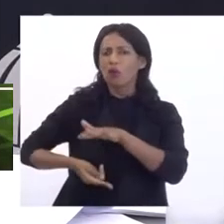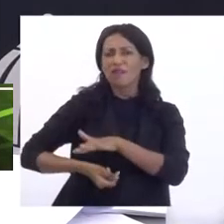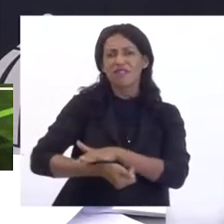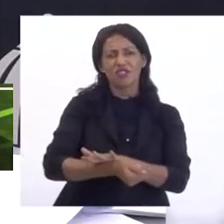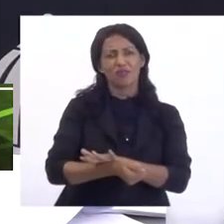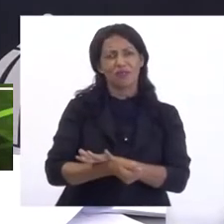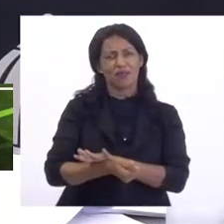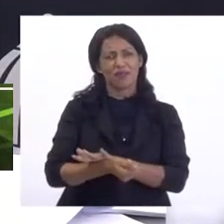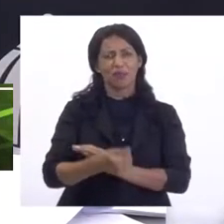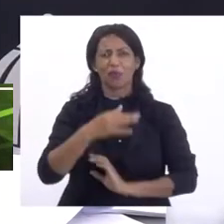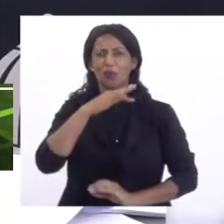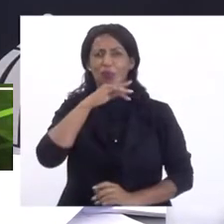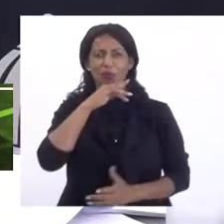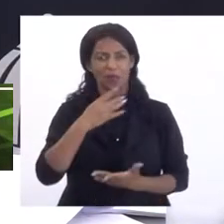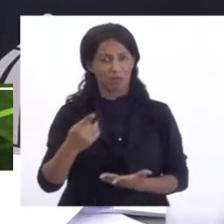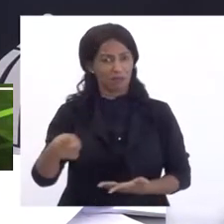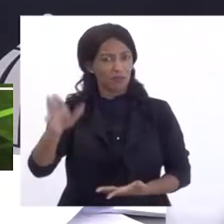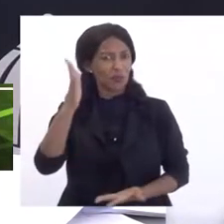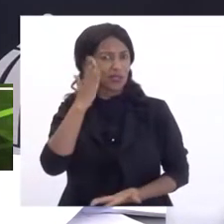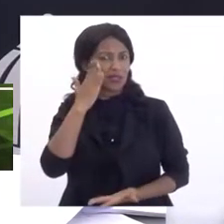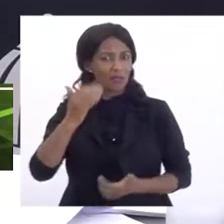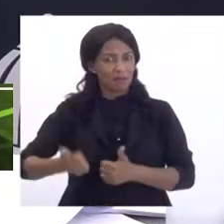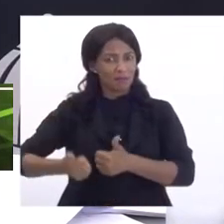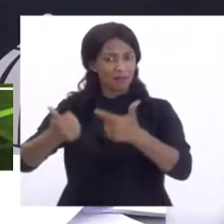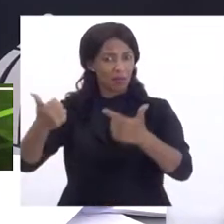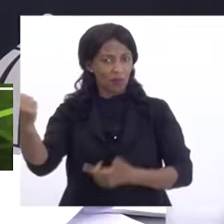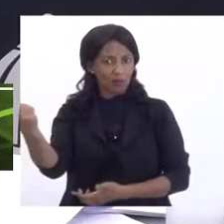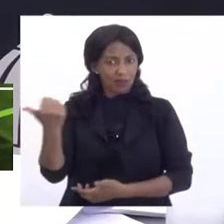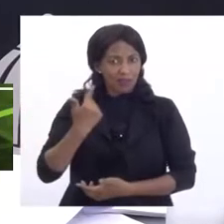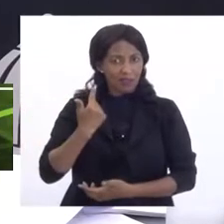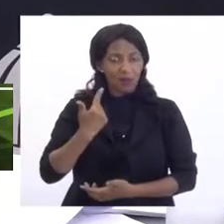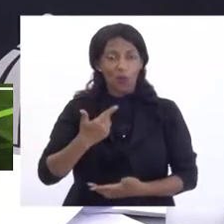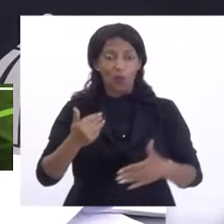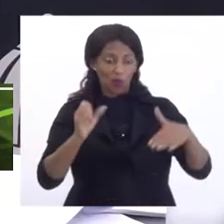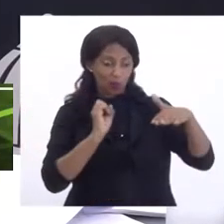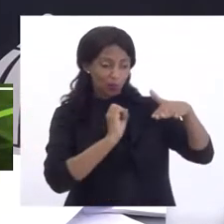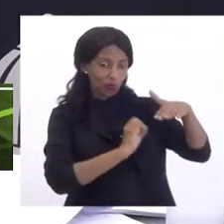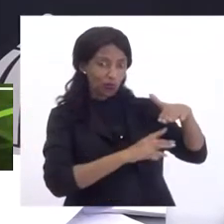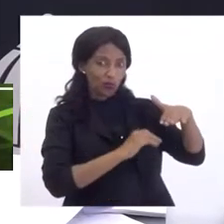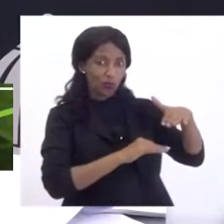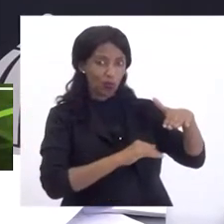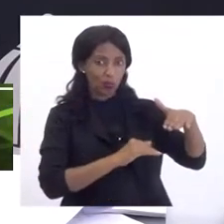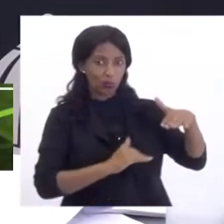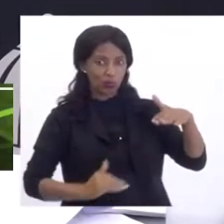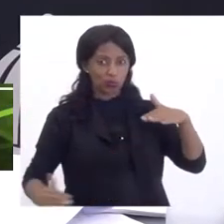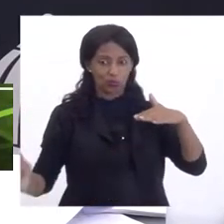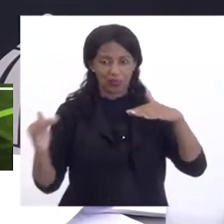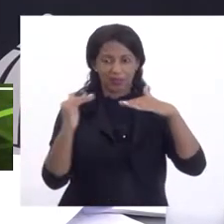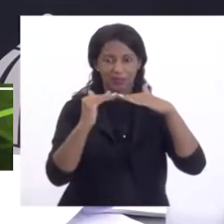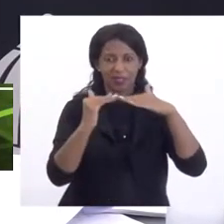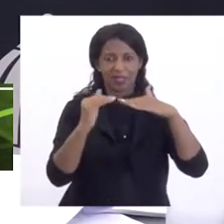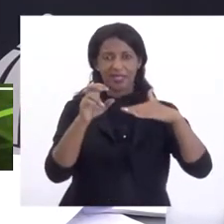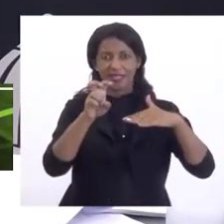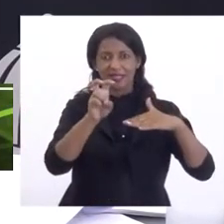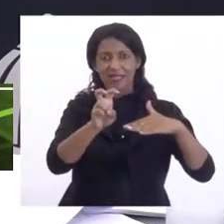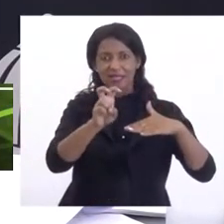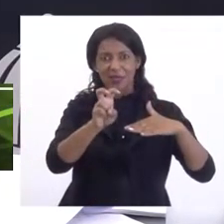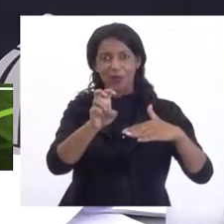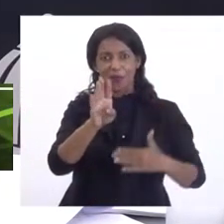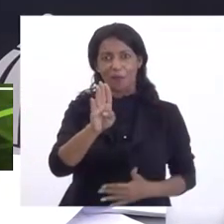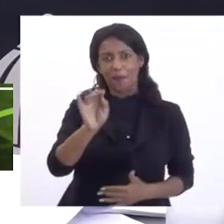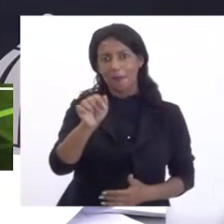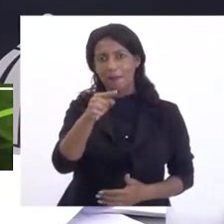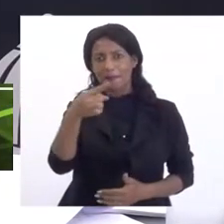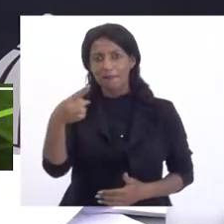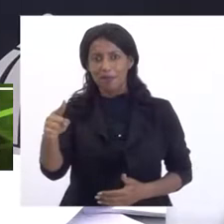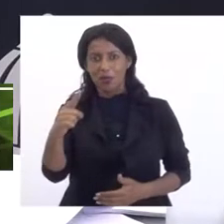O senhor sabe melhor que eu que quando o fundo atingir 5 bilhões por ano, que